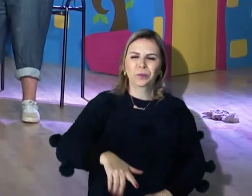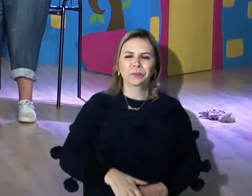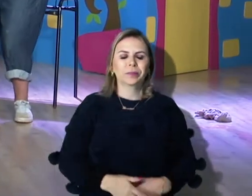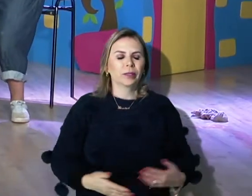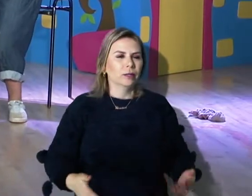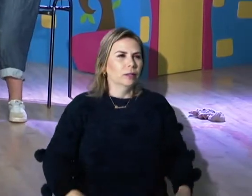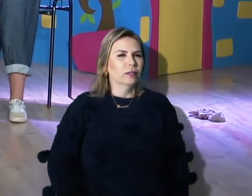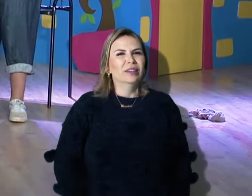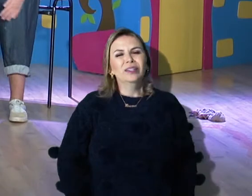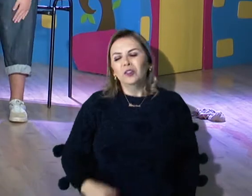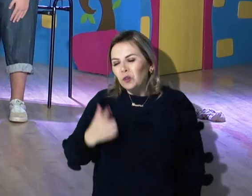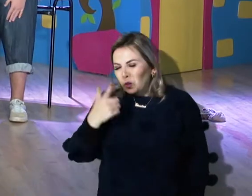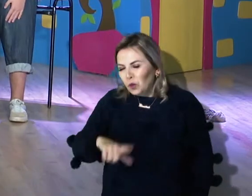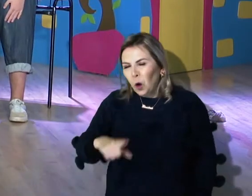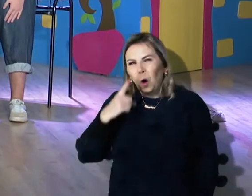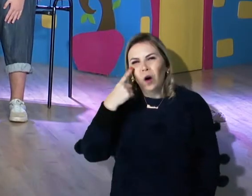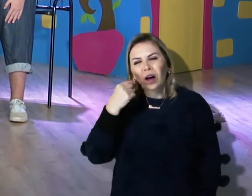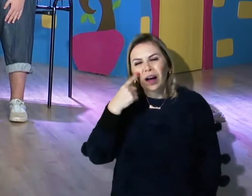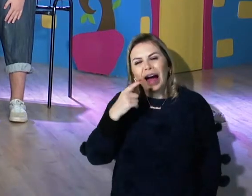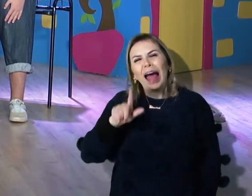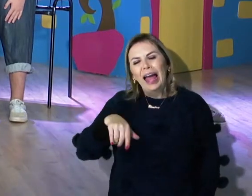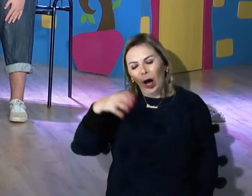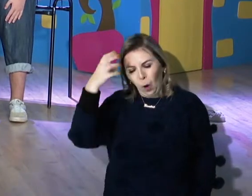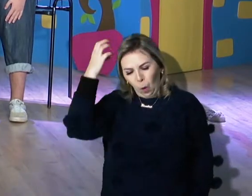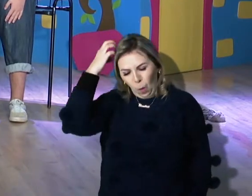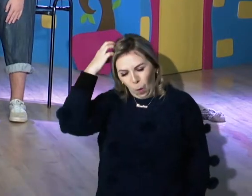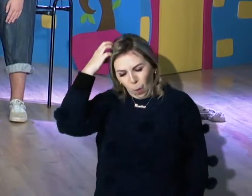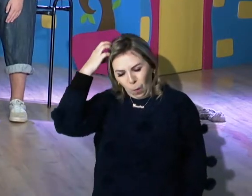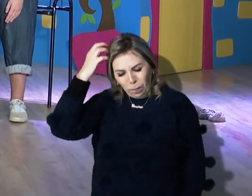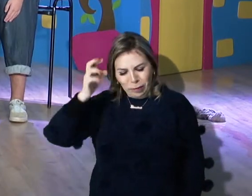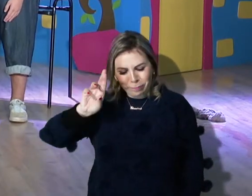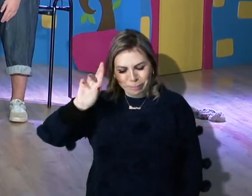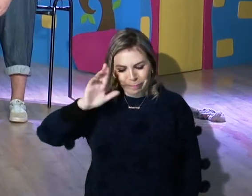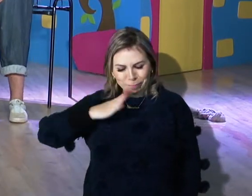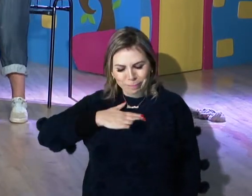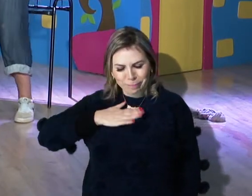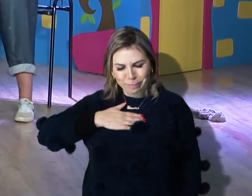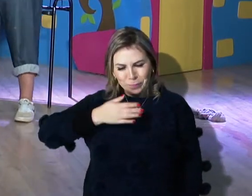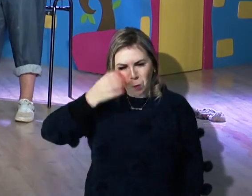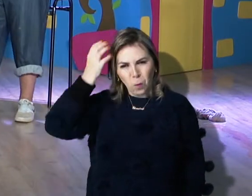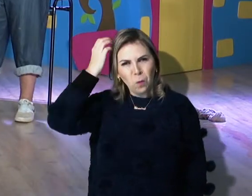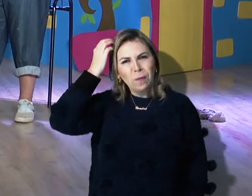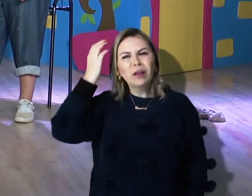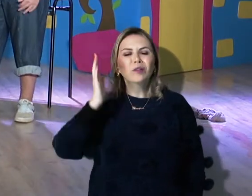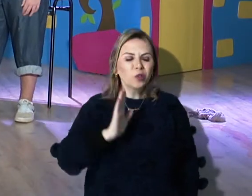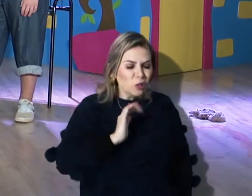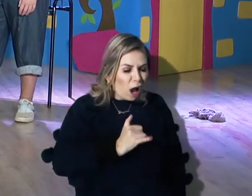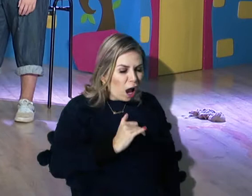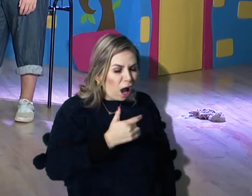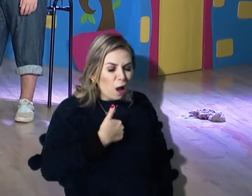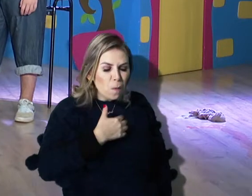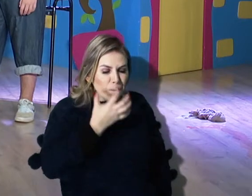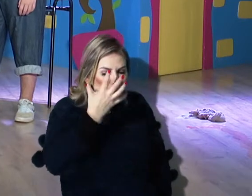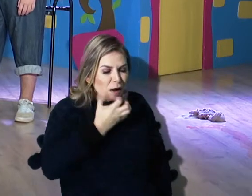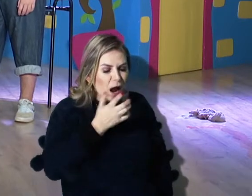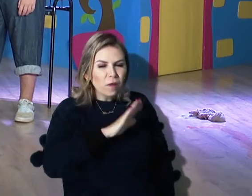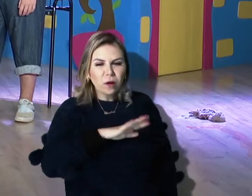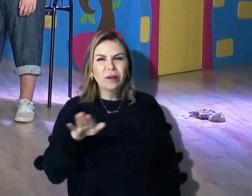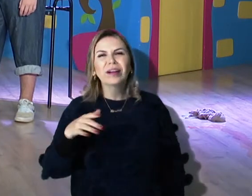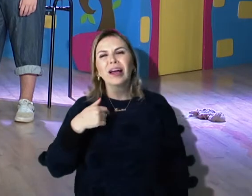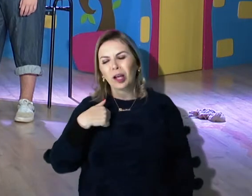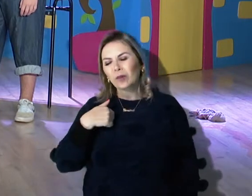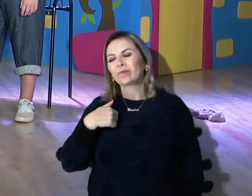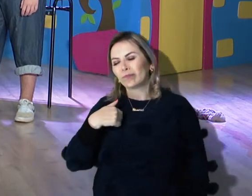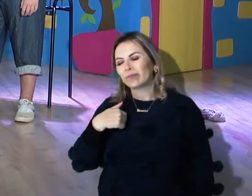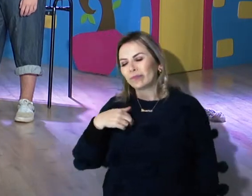Gigi, vai chorar de novo. A culpa é minha. Gigi, eu já te disse que não tô mais bravo. A culpa é minha,